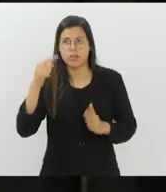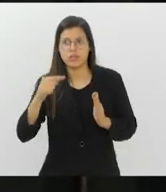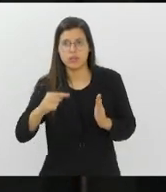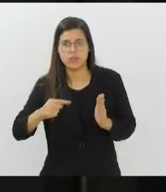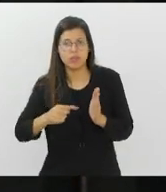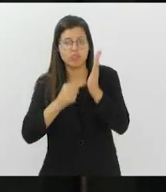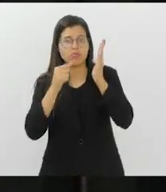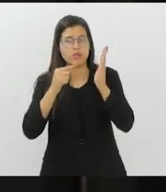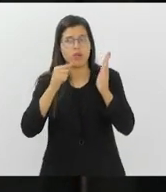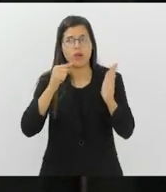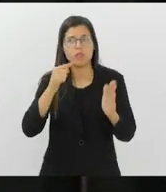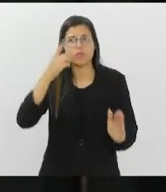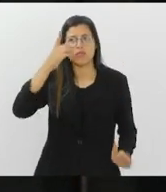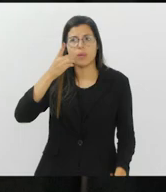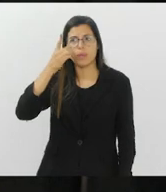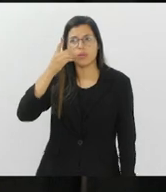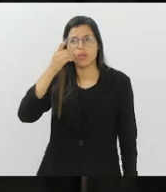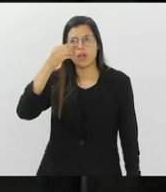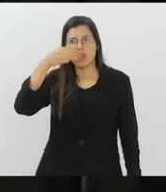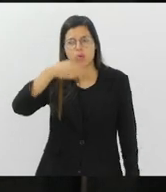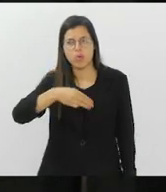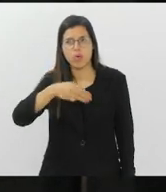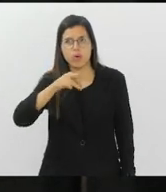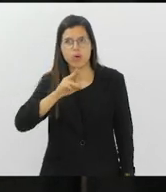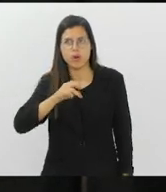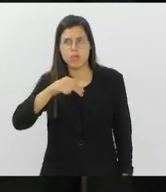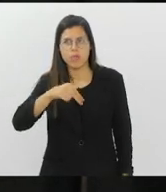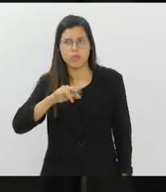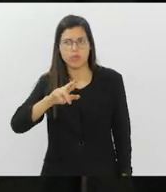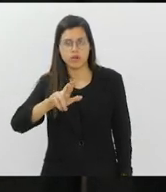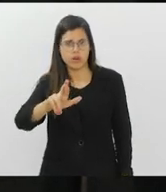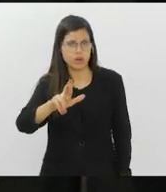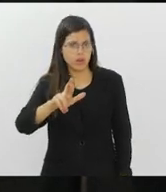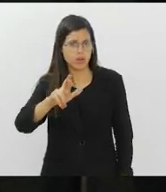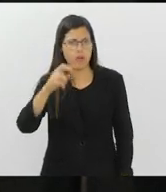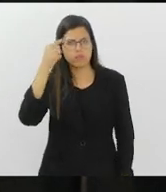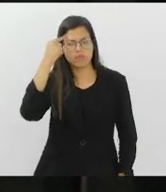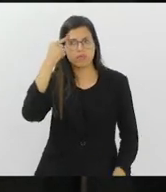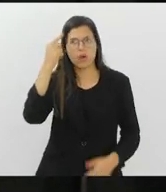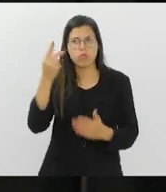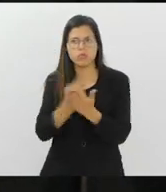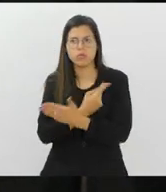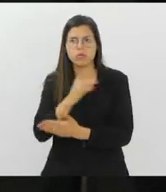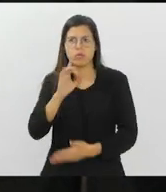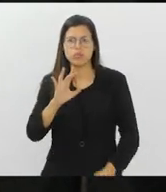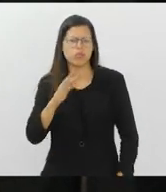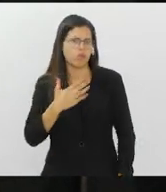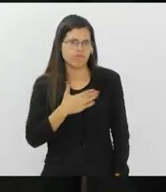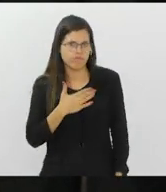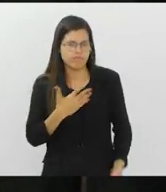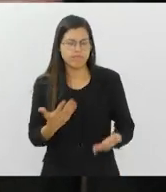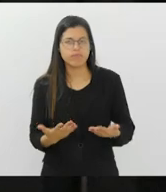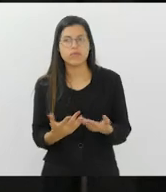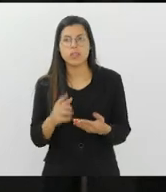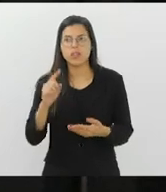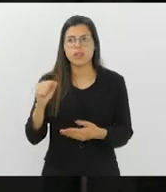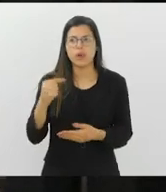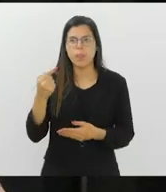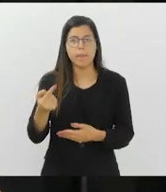porque eu achava que era uma coisa que aconteceu somente comigo. E aí, inicialmente, a gente achou, e depois foram